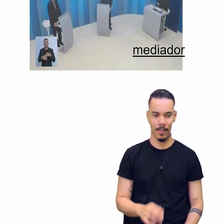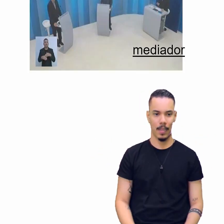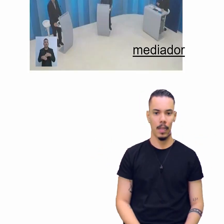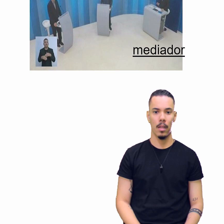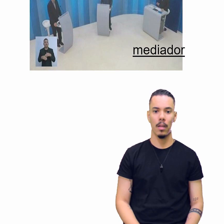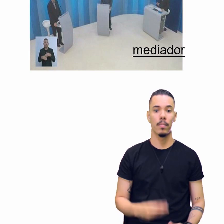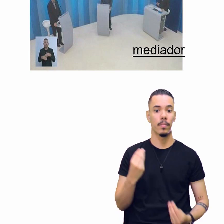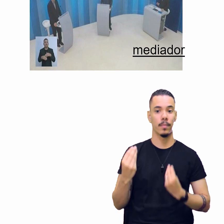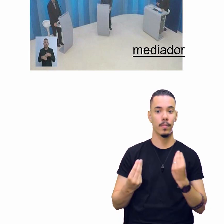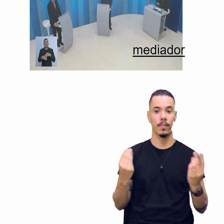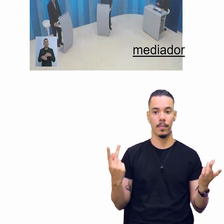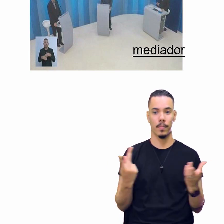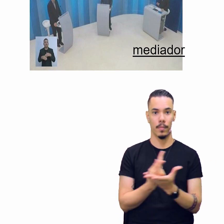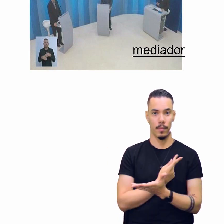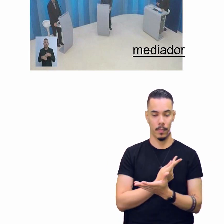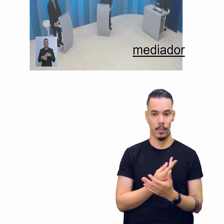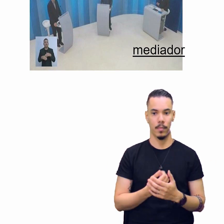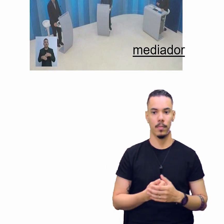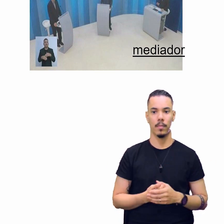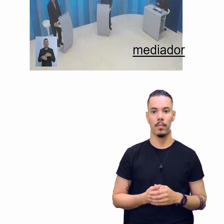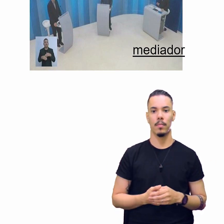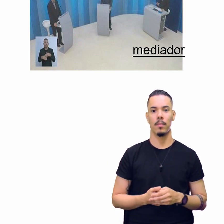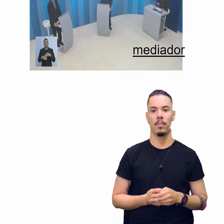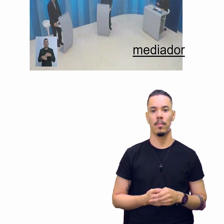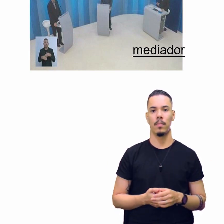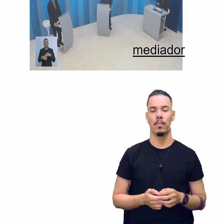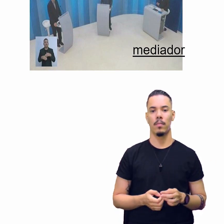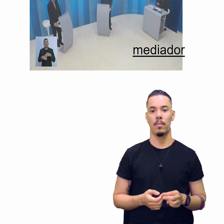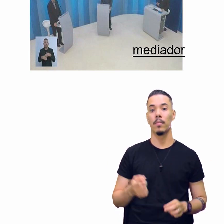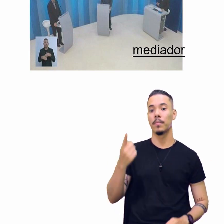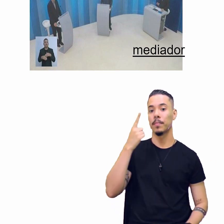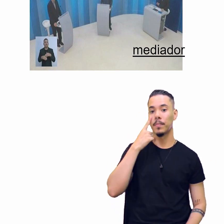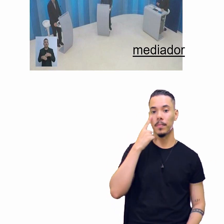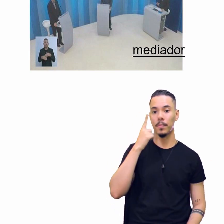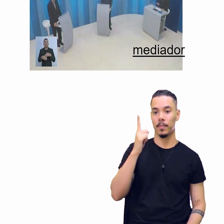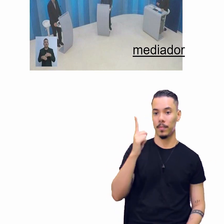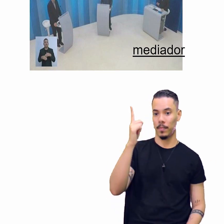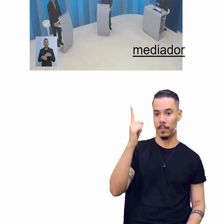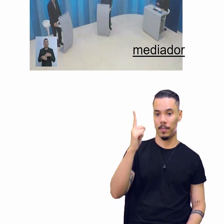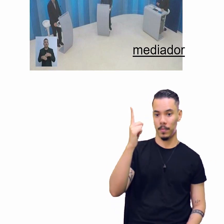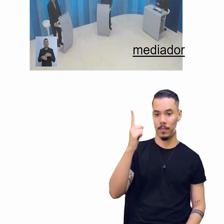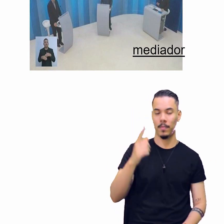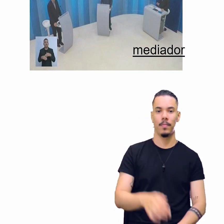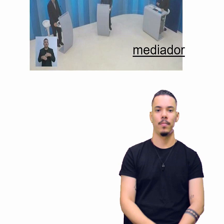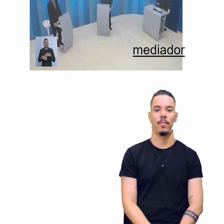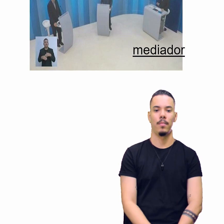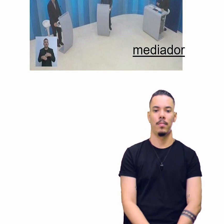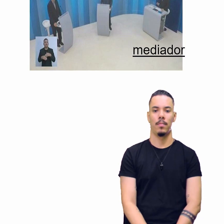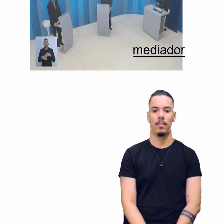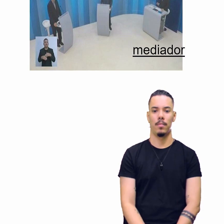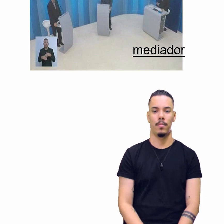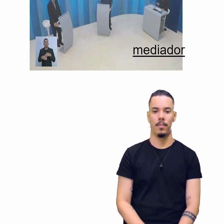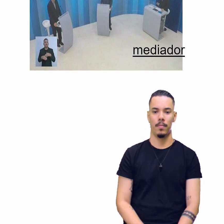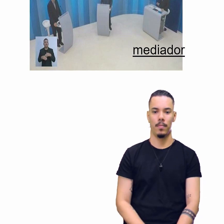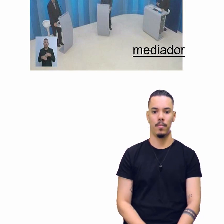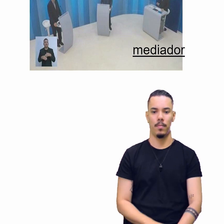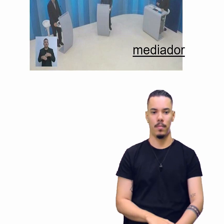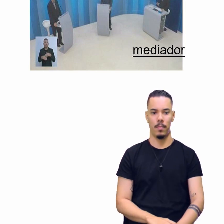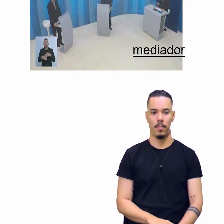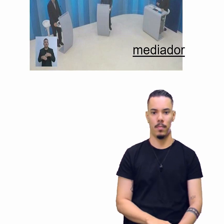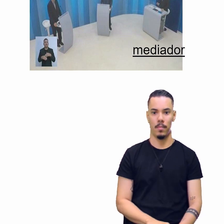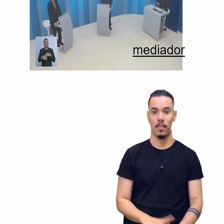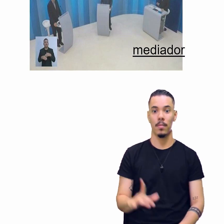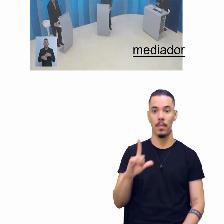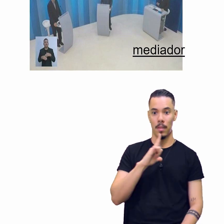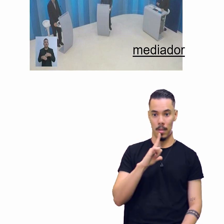Como ocorre? Então, aqui eu vou passar aqui cada parte a parte para você observar usando essa imagem.